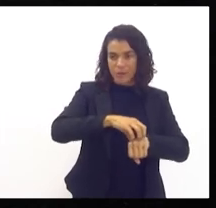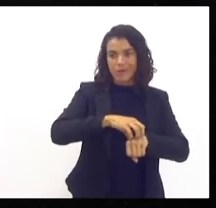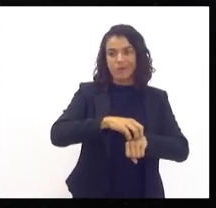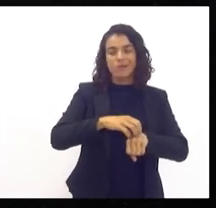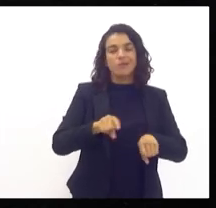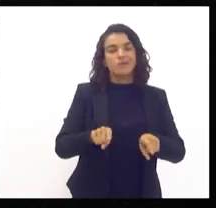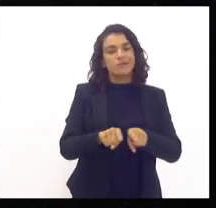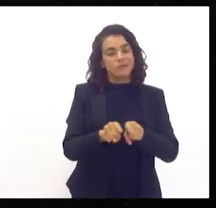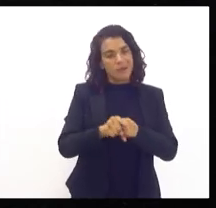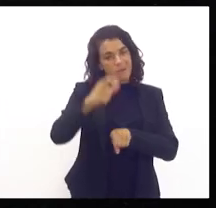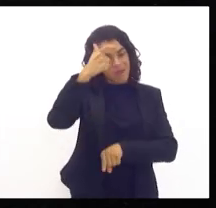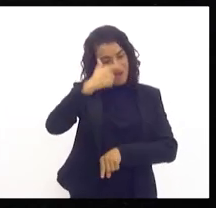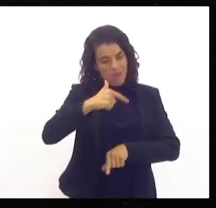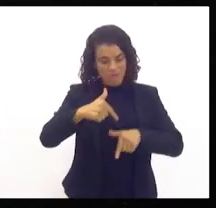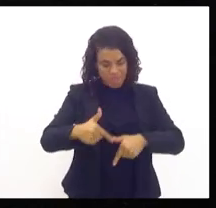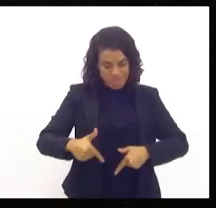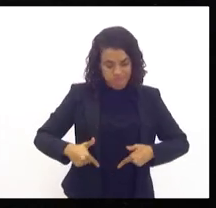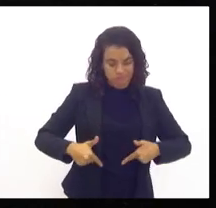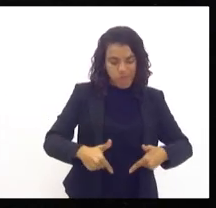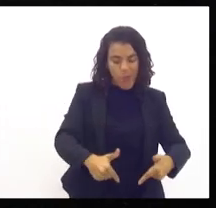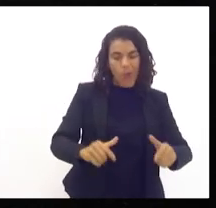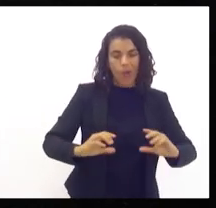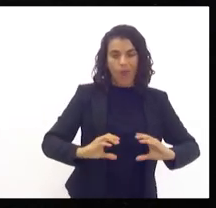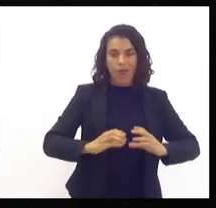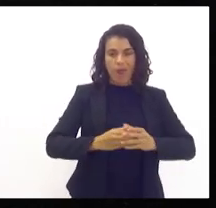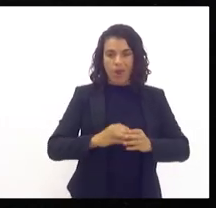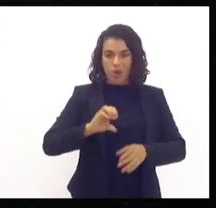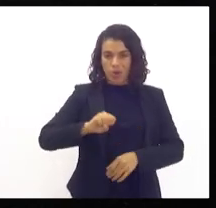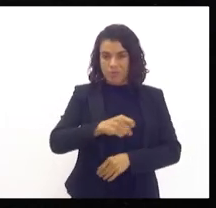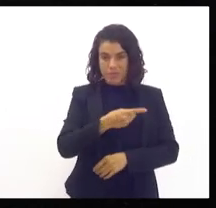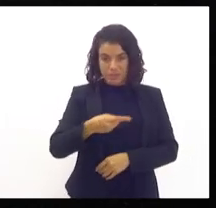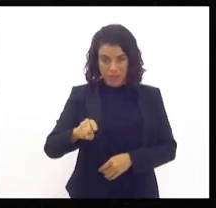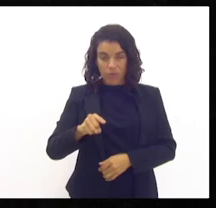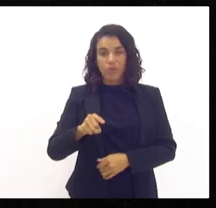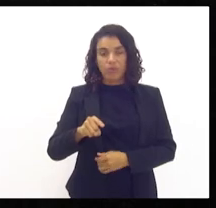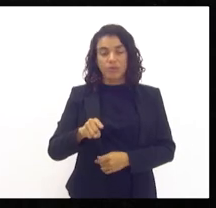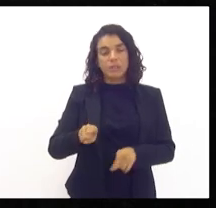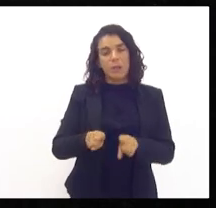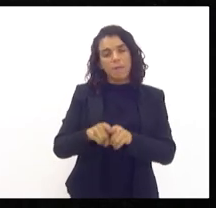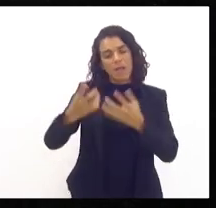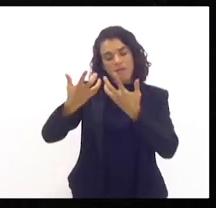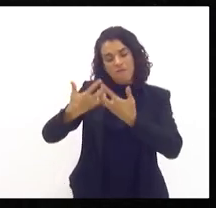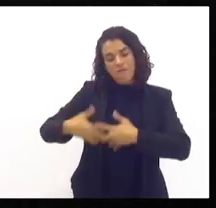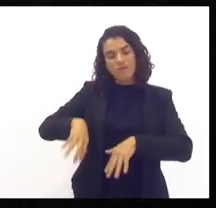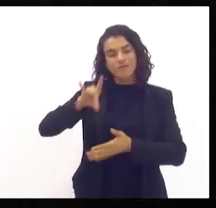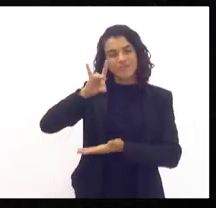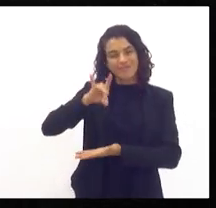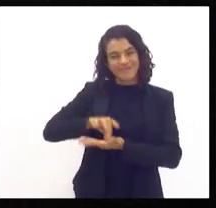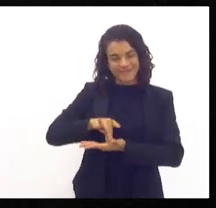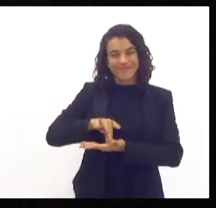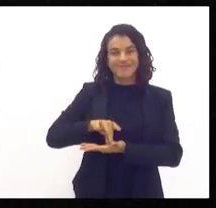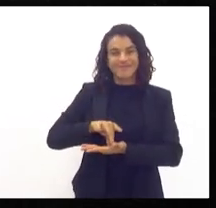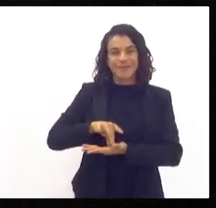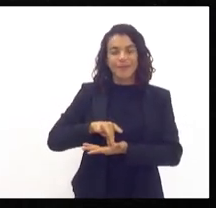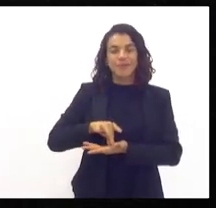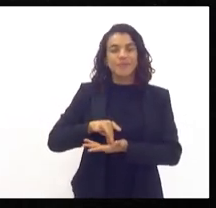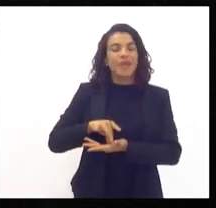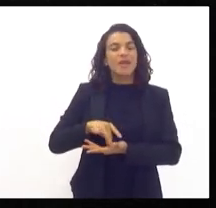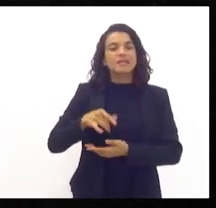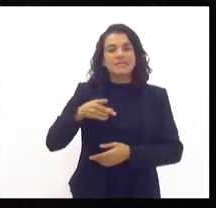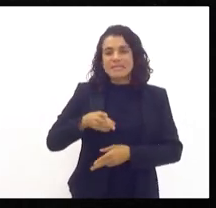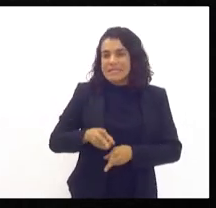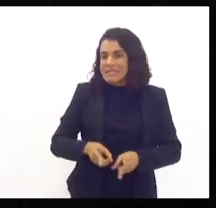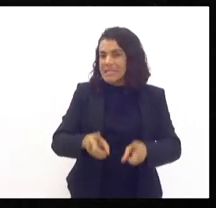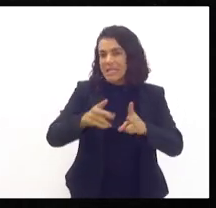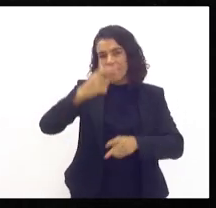faço valer essa comissão aqui, faço funcionar de verdade, aonde sempre